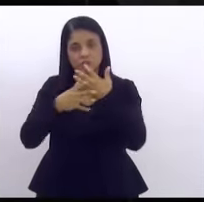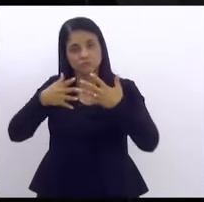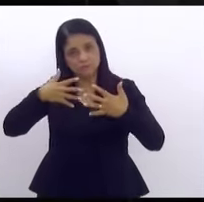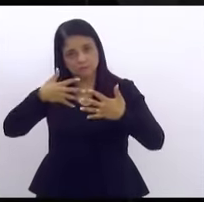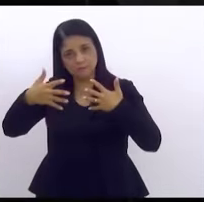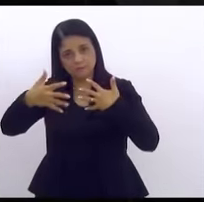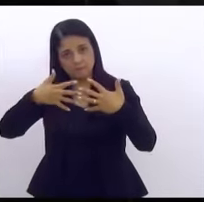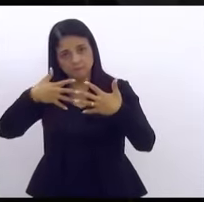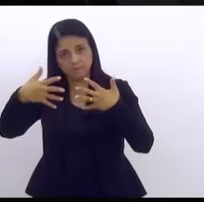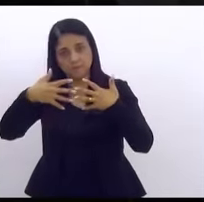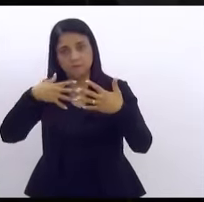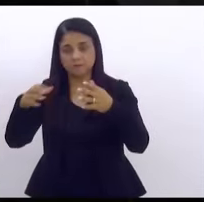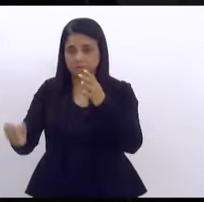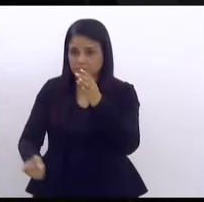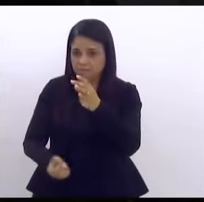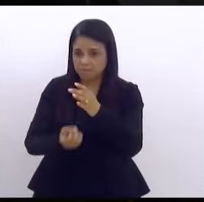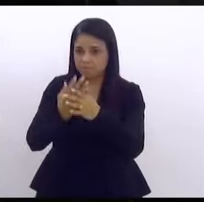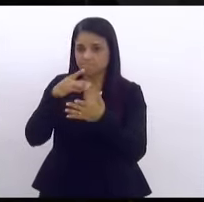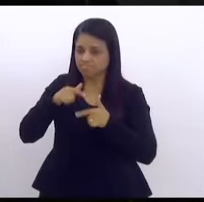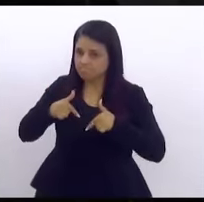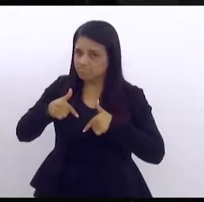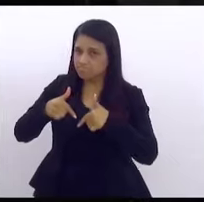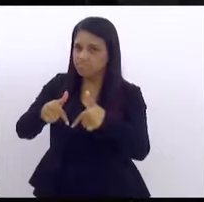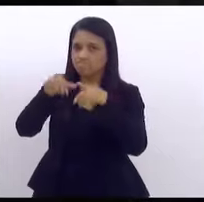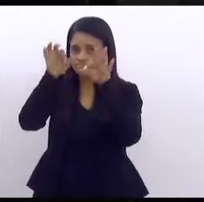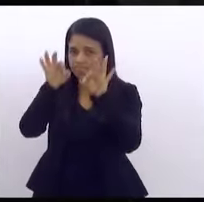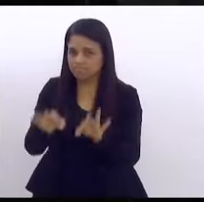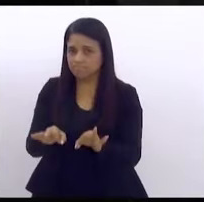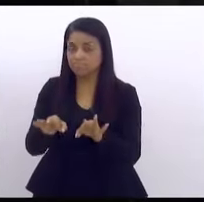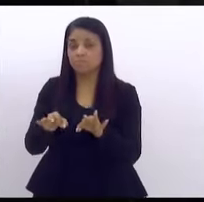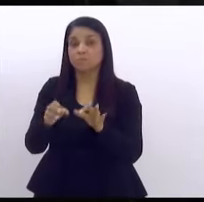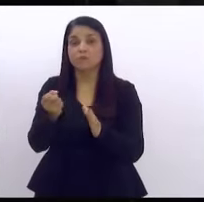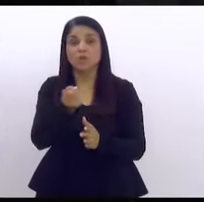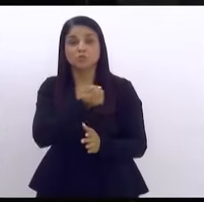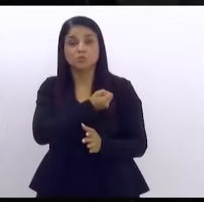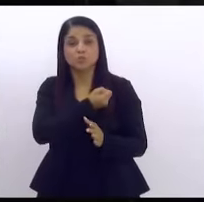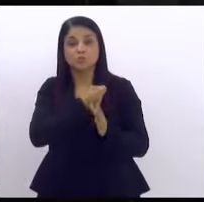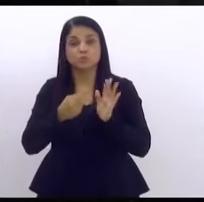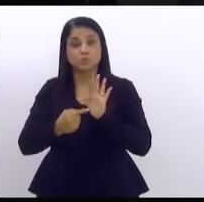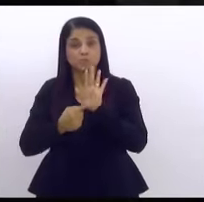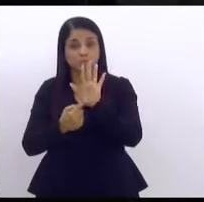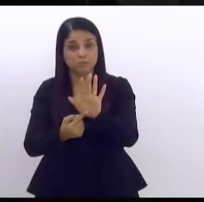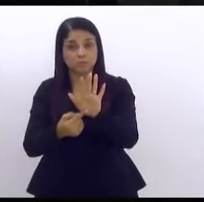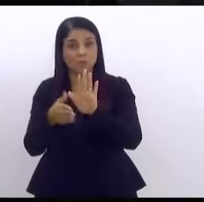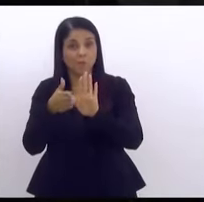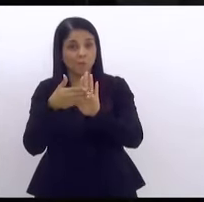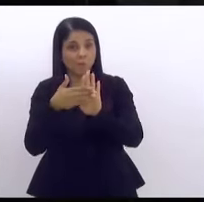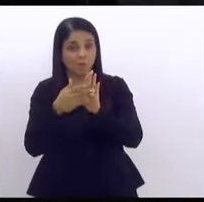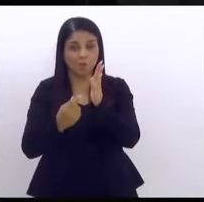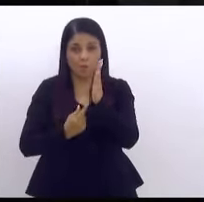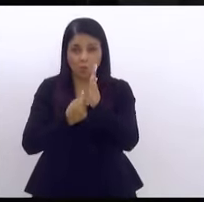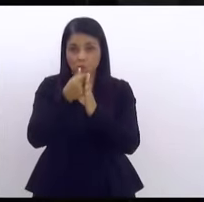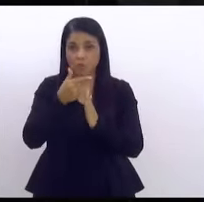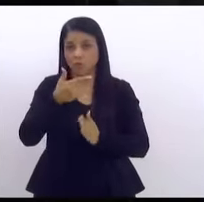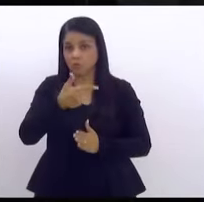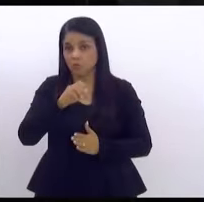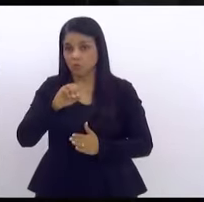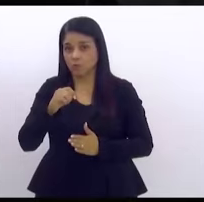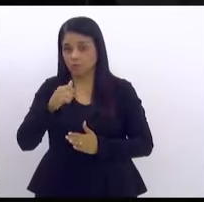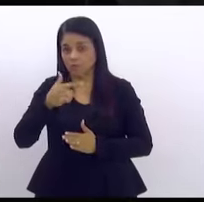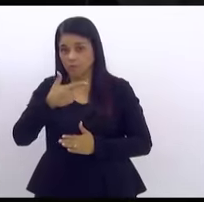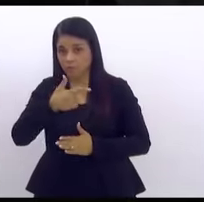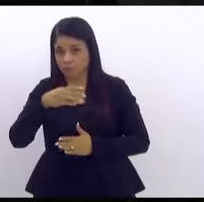transparência e implementação efetiva. Mas os números apresentados na proposta orçamentária de